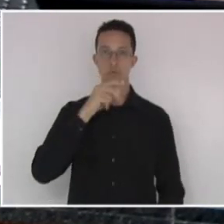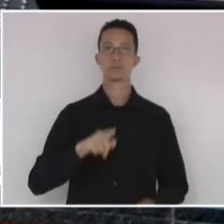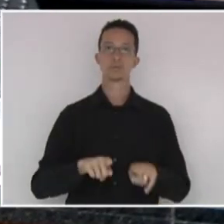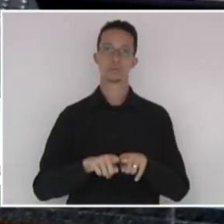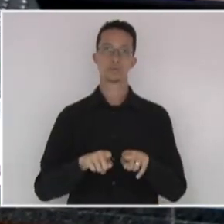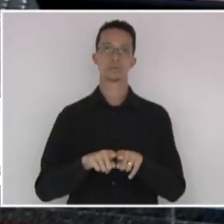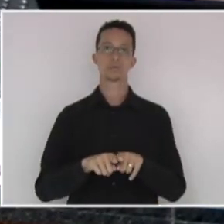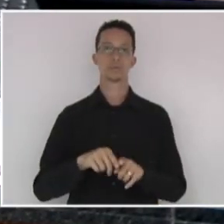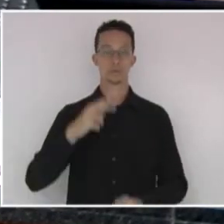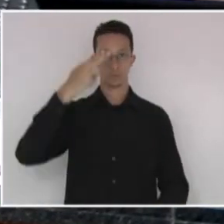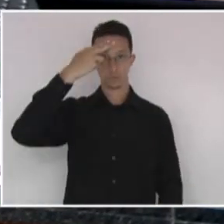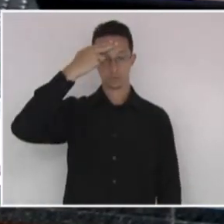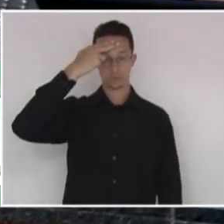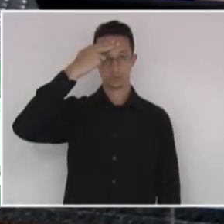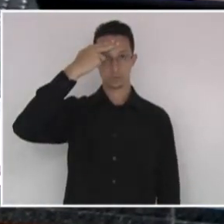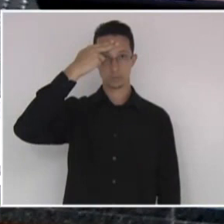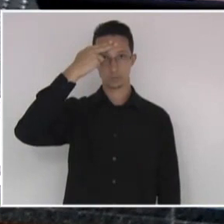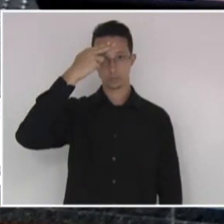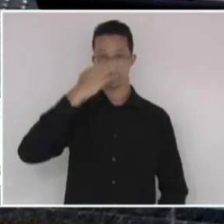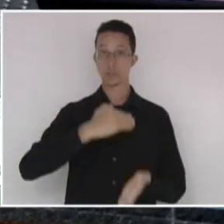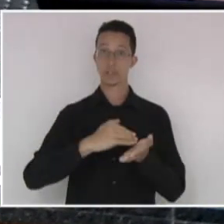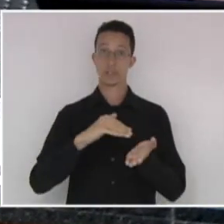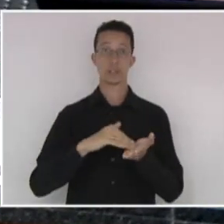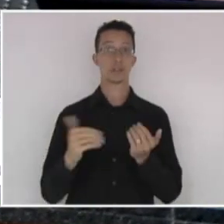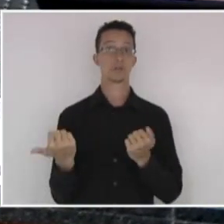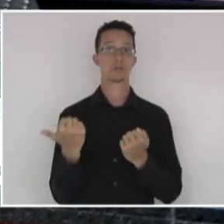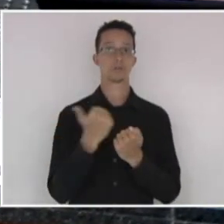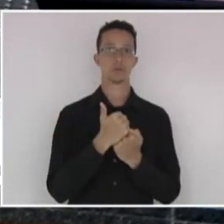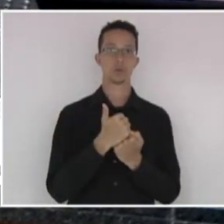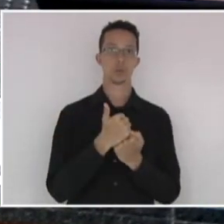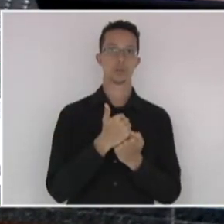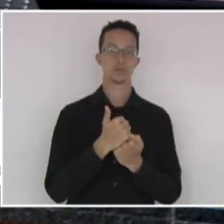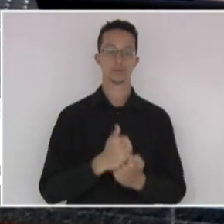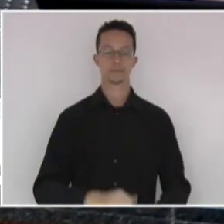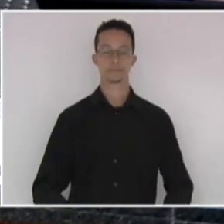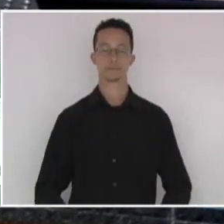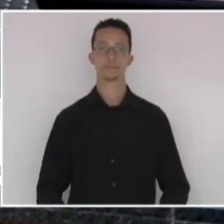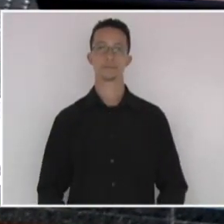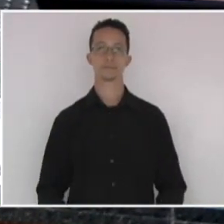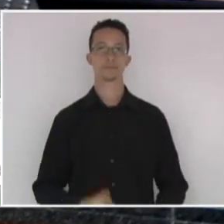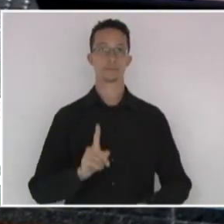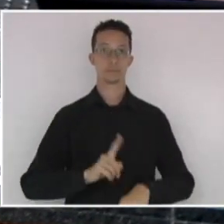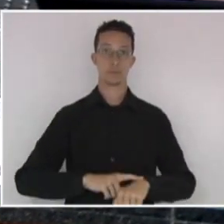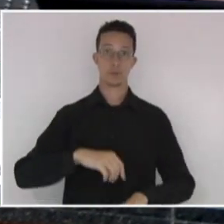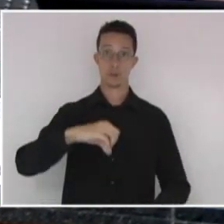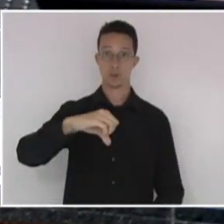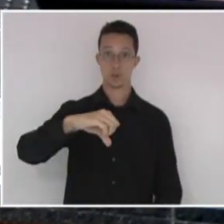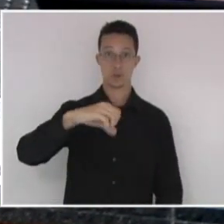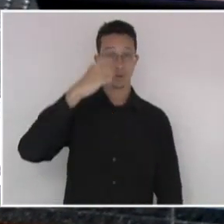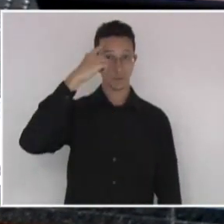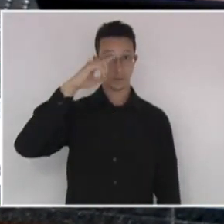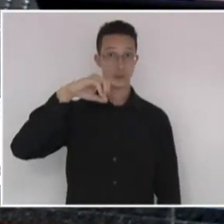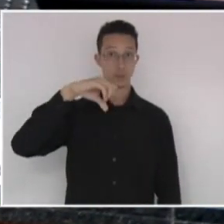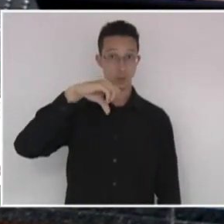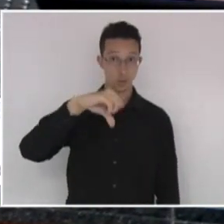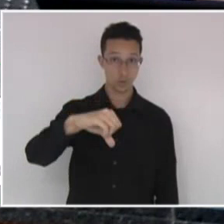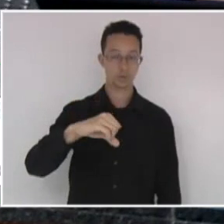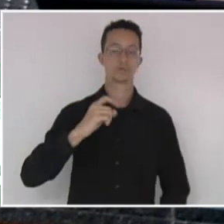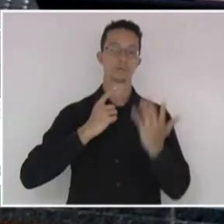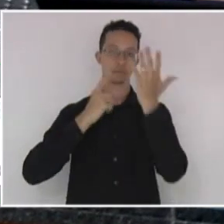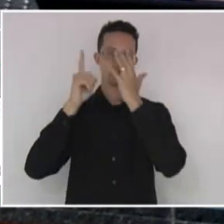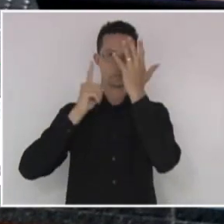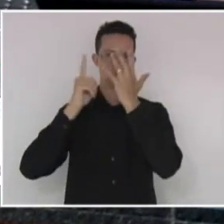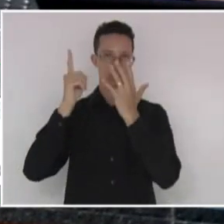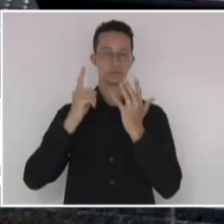Natalino Lázari como secretário ad hoc. Às 9 horas do dia 9 de fevereiro do ano